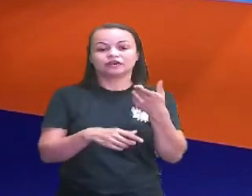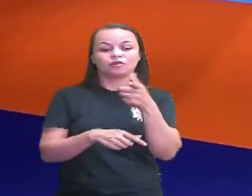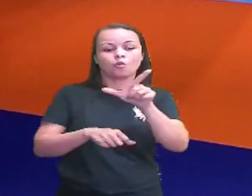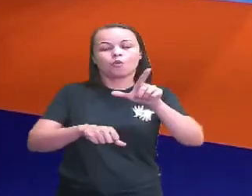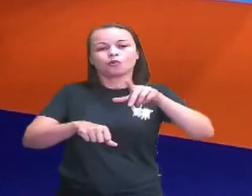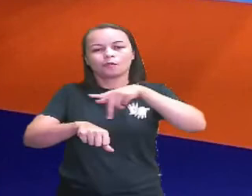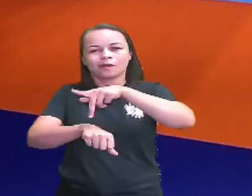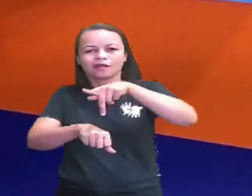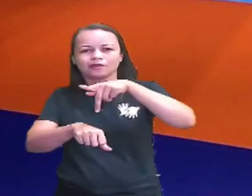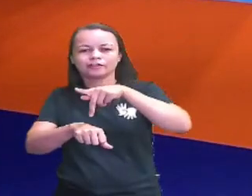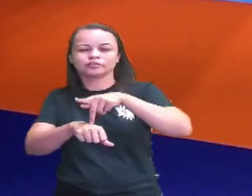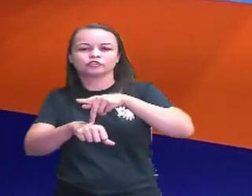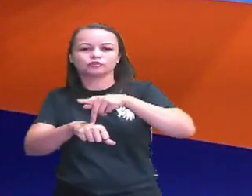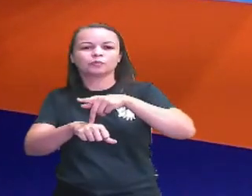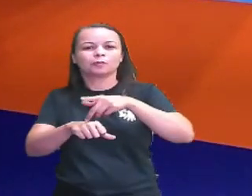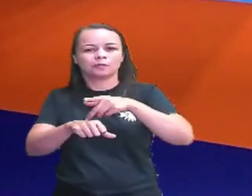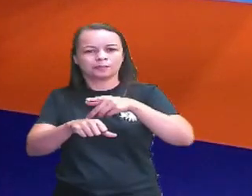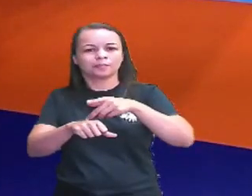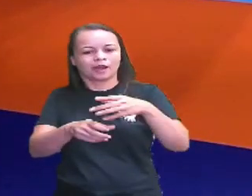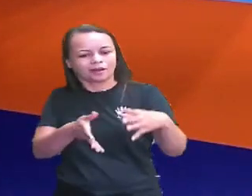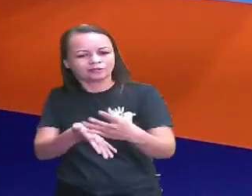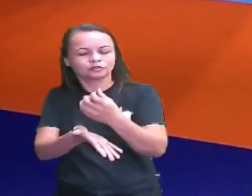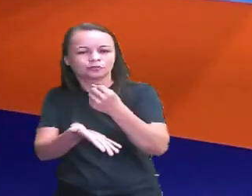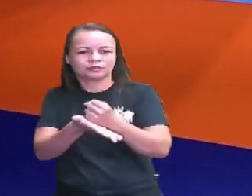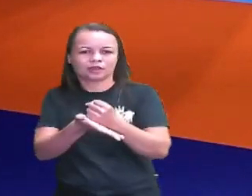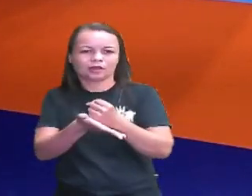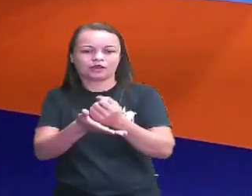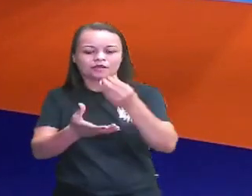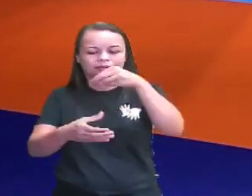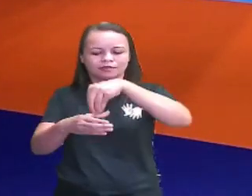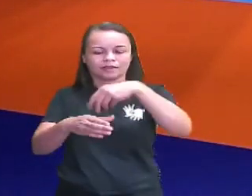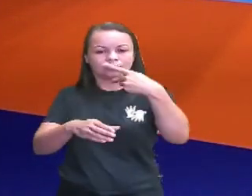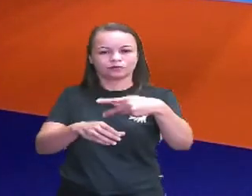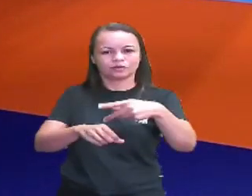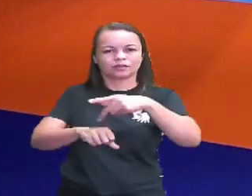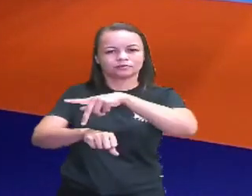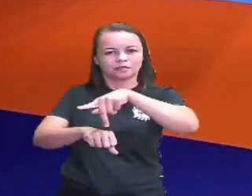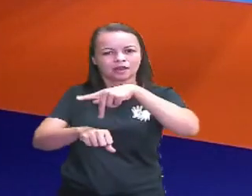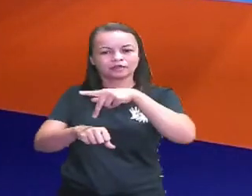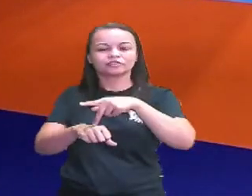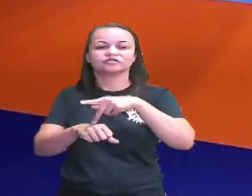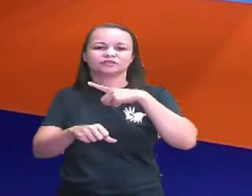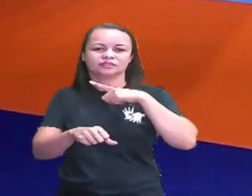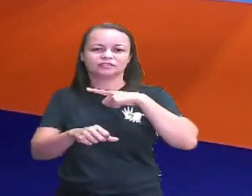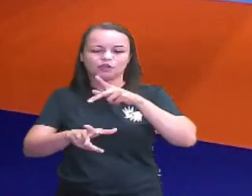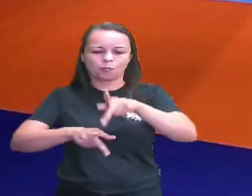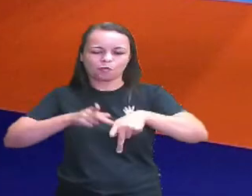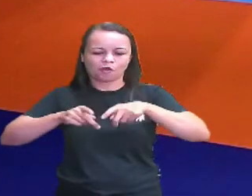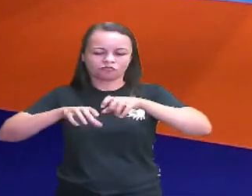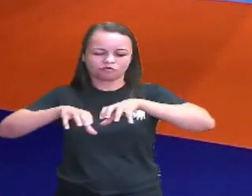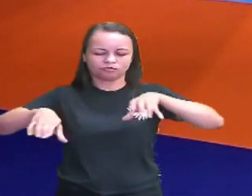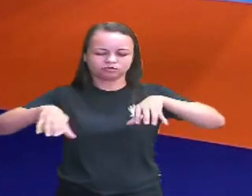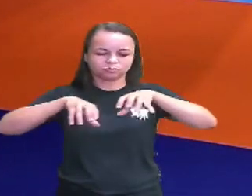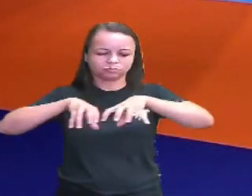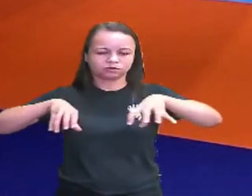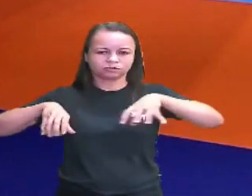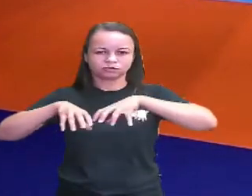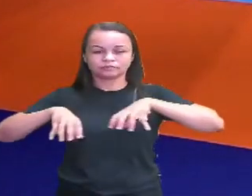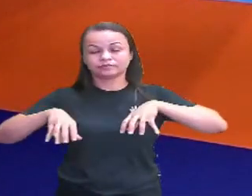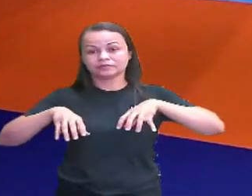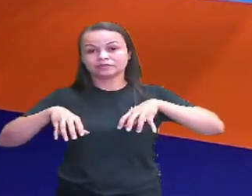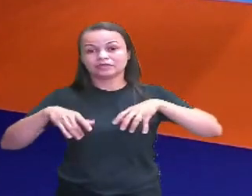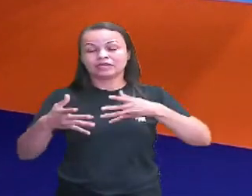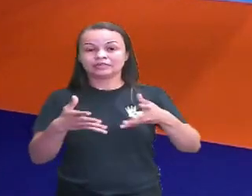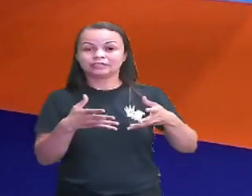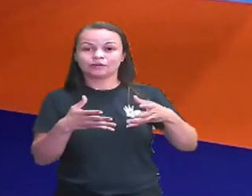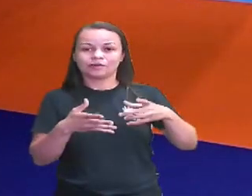dominar, e dentro desses países acontecia uma divisão étnica, uma divisão de povos. Eram povos que antes eram inimigos e